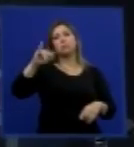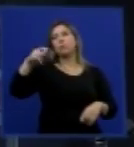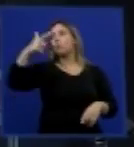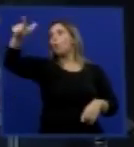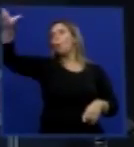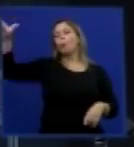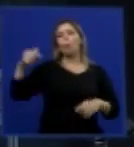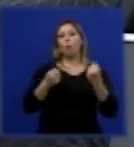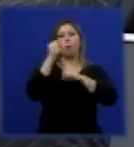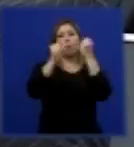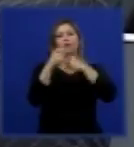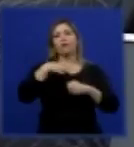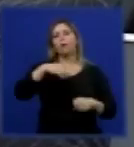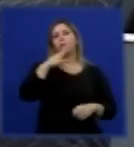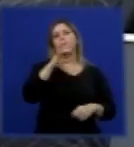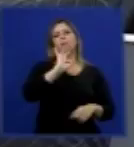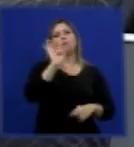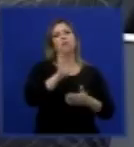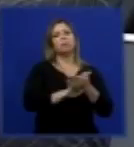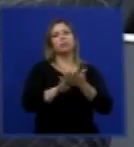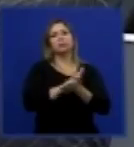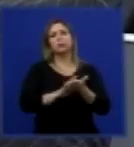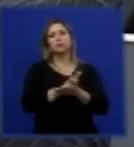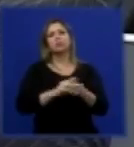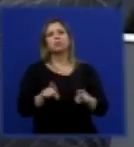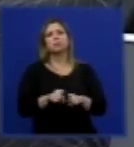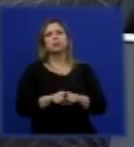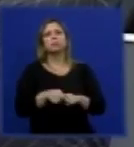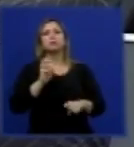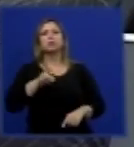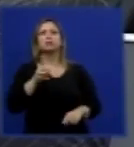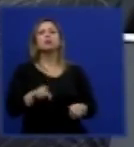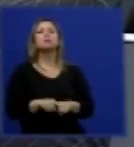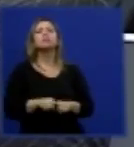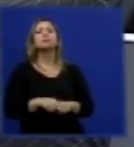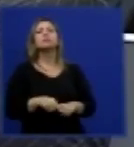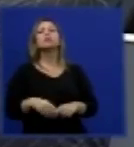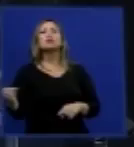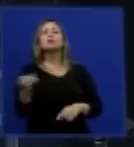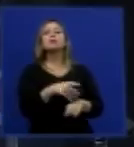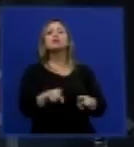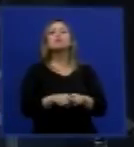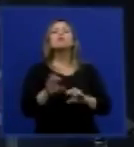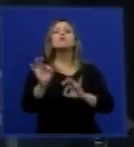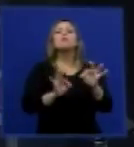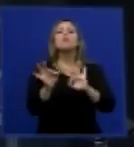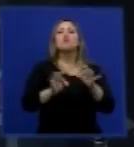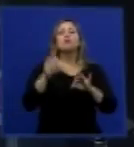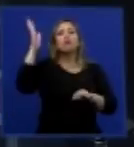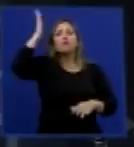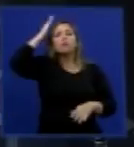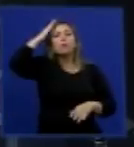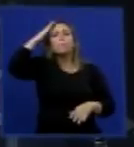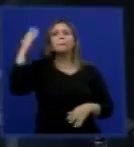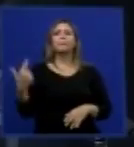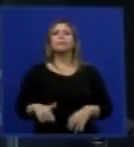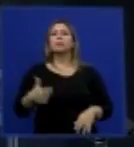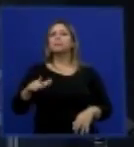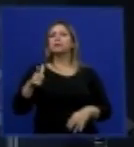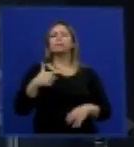demais mas sei que as indústrias de pneus novos ao menos no Paraná não realizam qualquer esforço ou